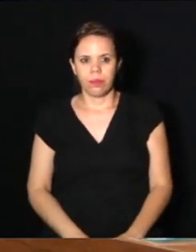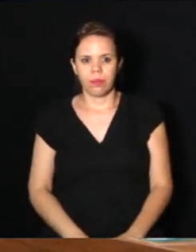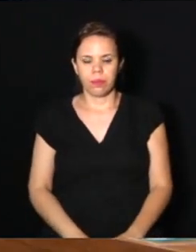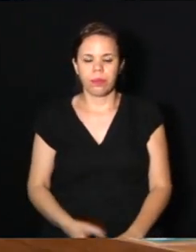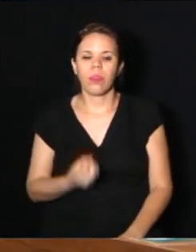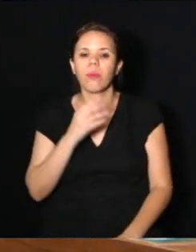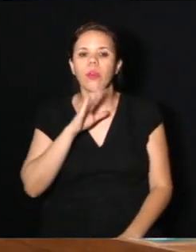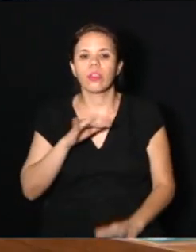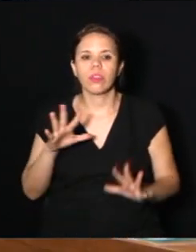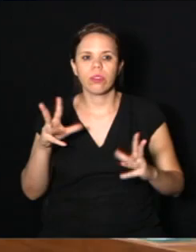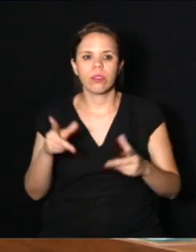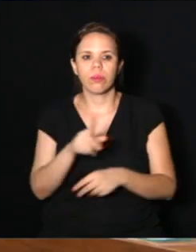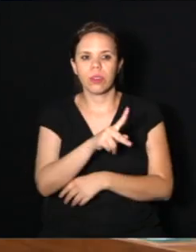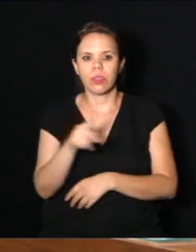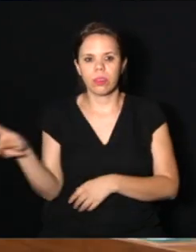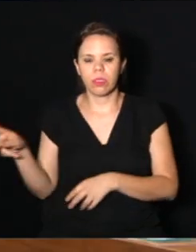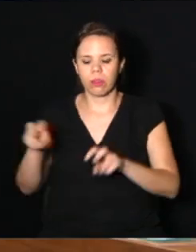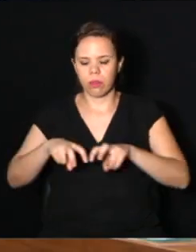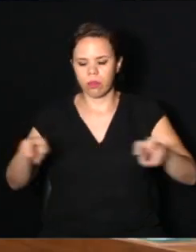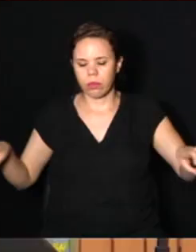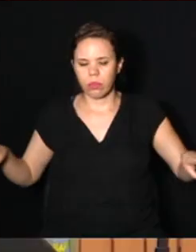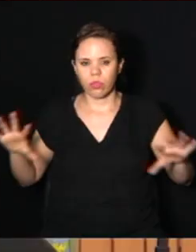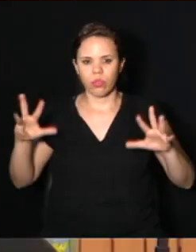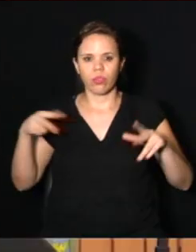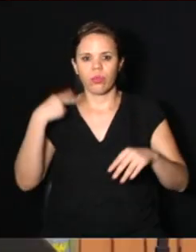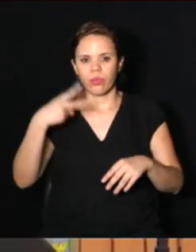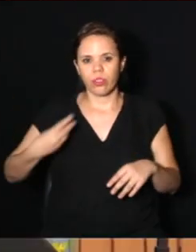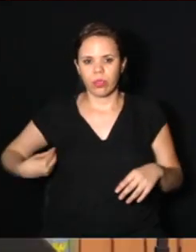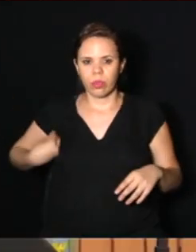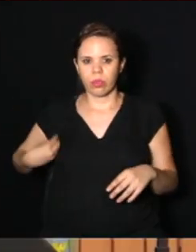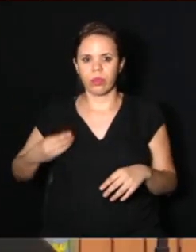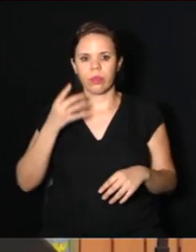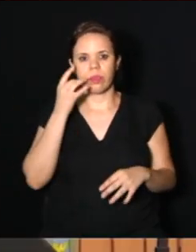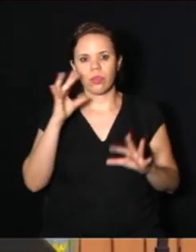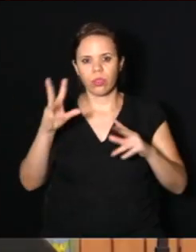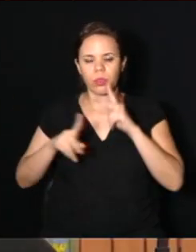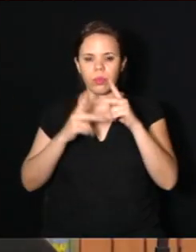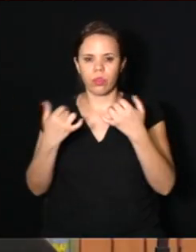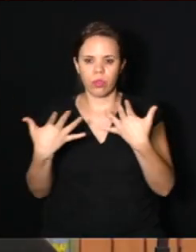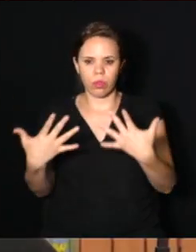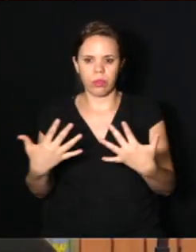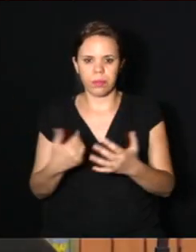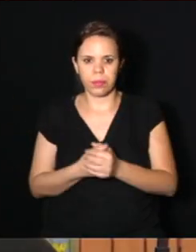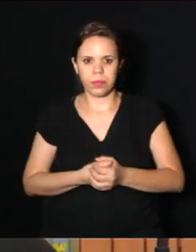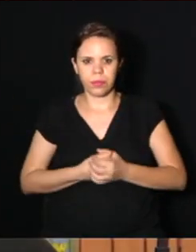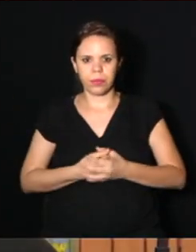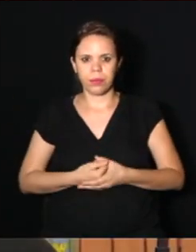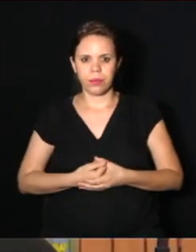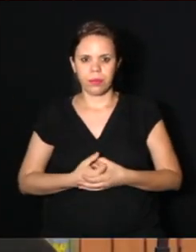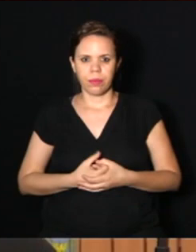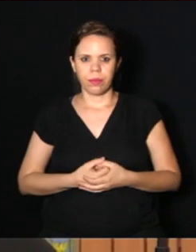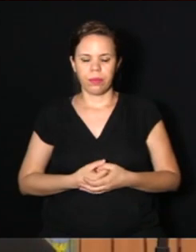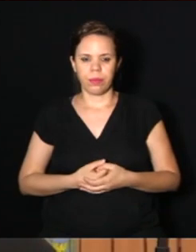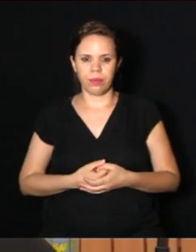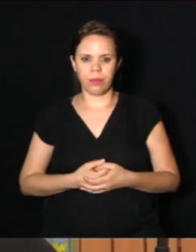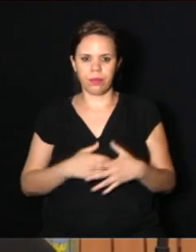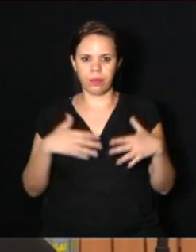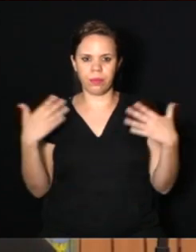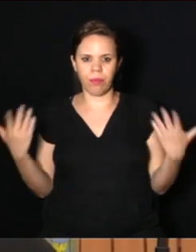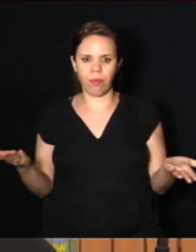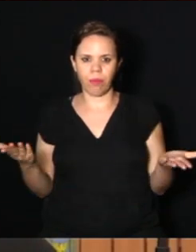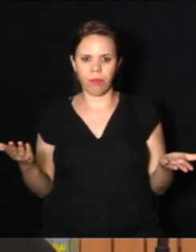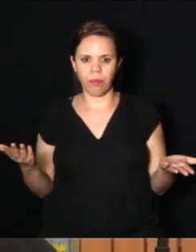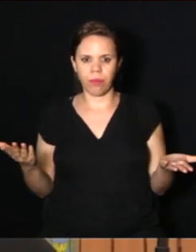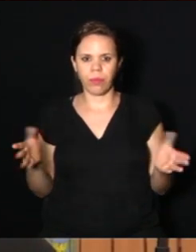Boa tarde ao presidente da mesa, os vereadores aqui presentes e os demais pessoal aqui. Então, eu